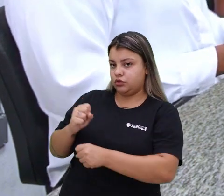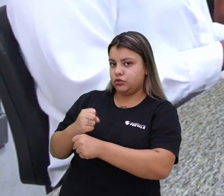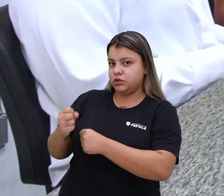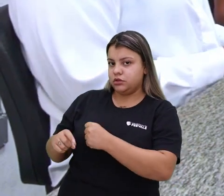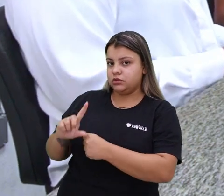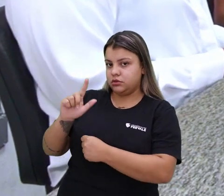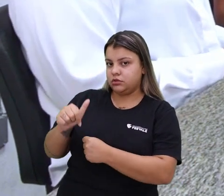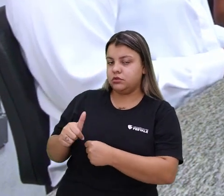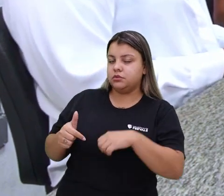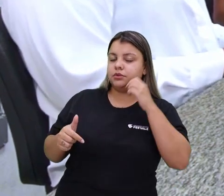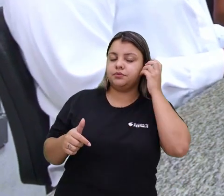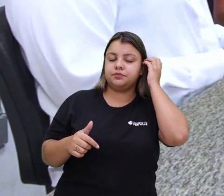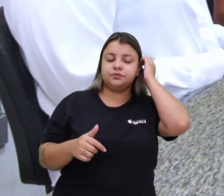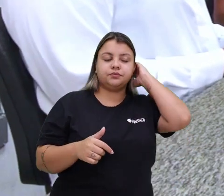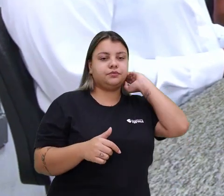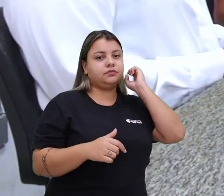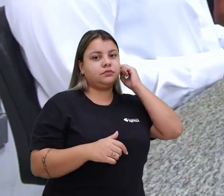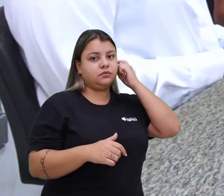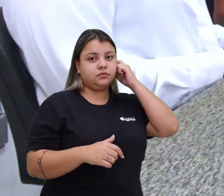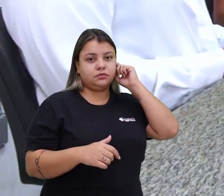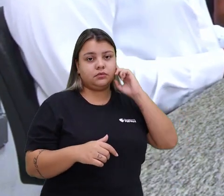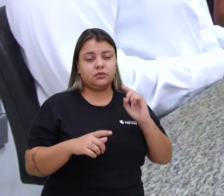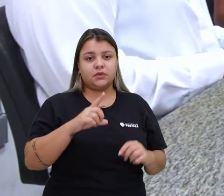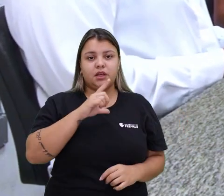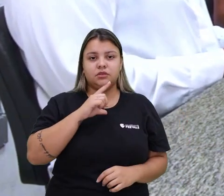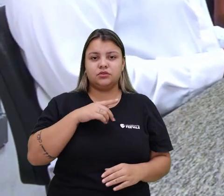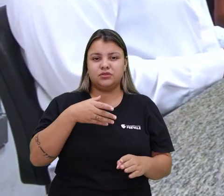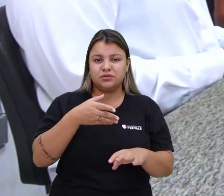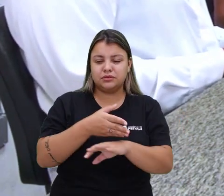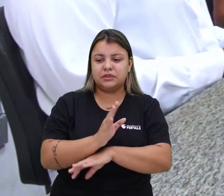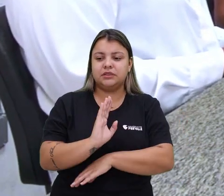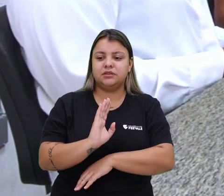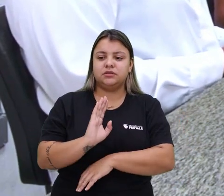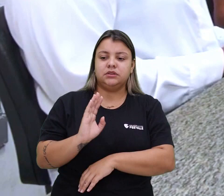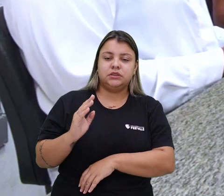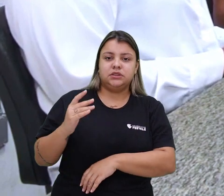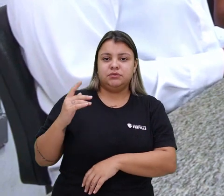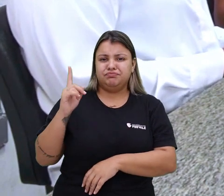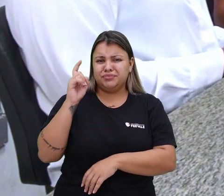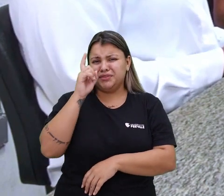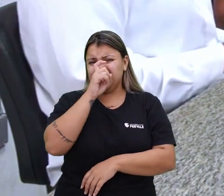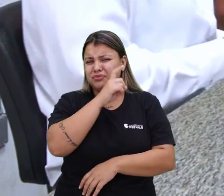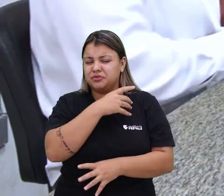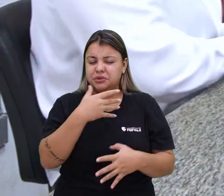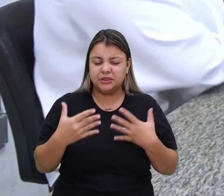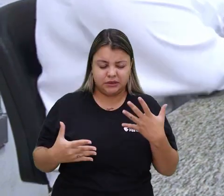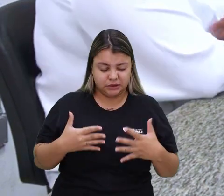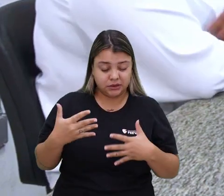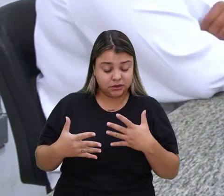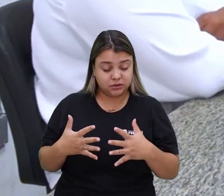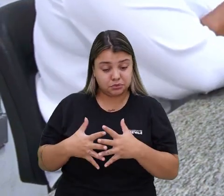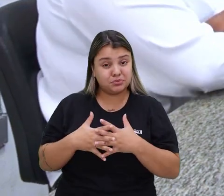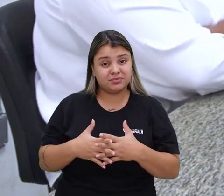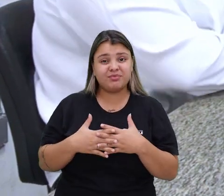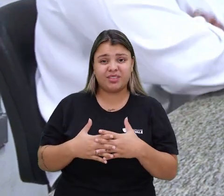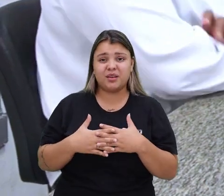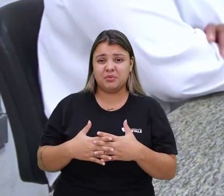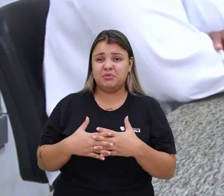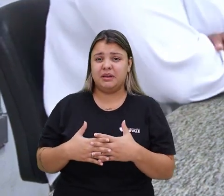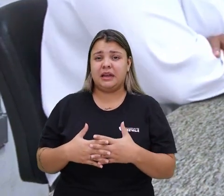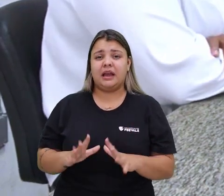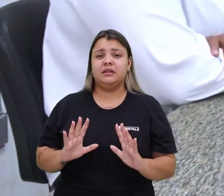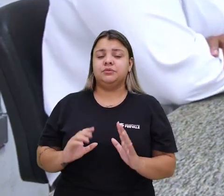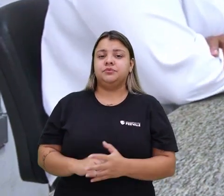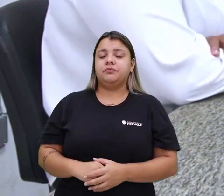lá anos Ant né e a gente teve uma passagem dura né por lá assim em todos os sentidos